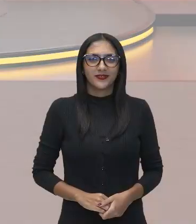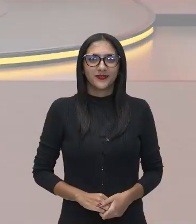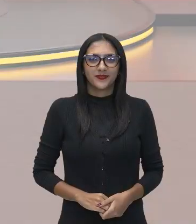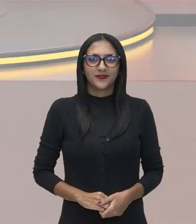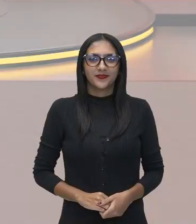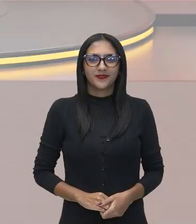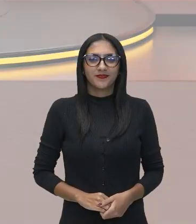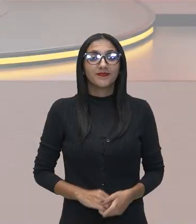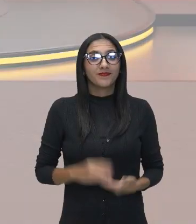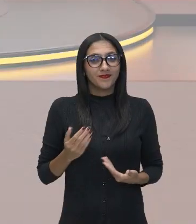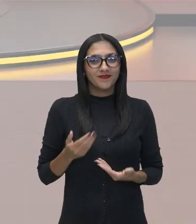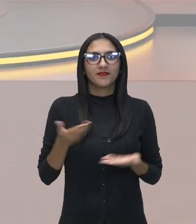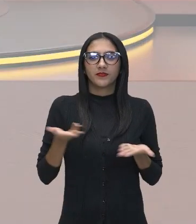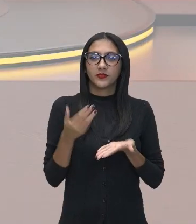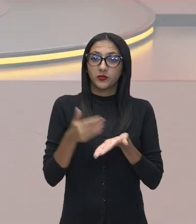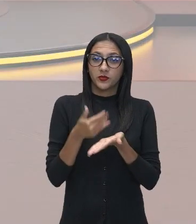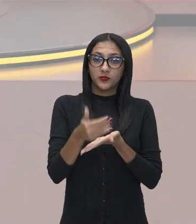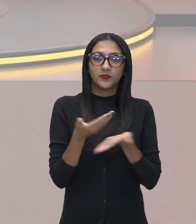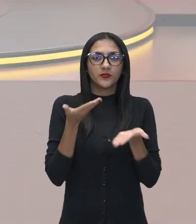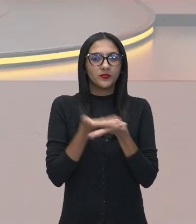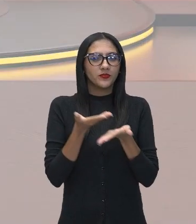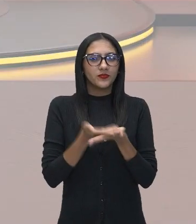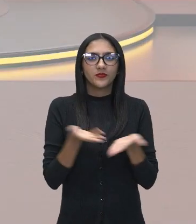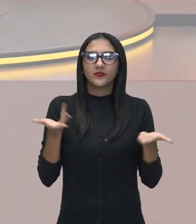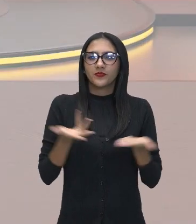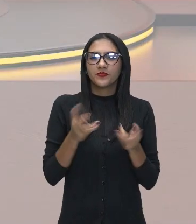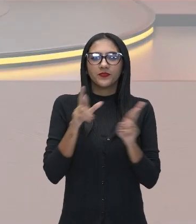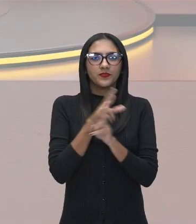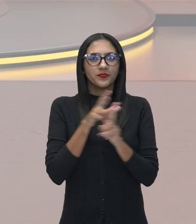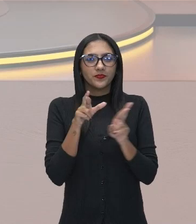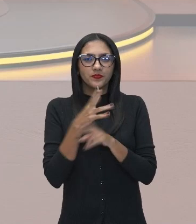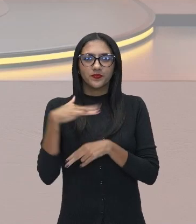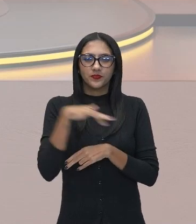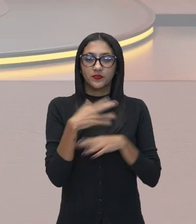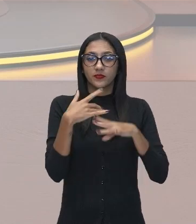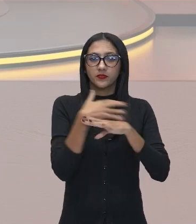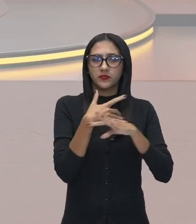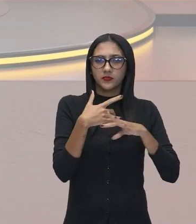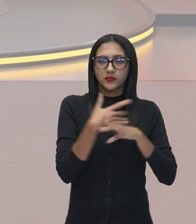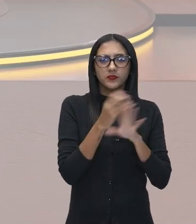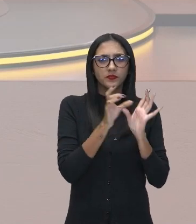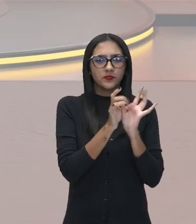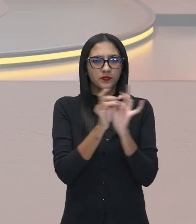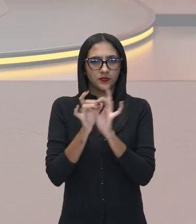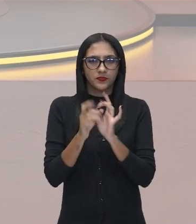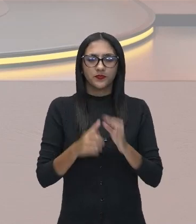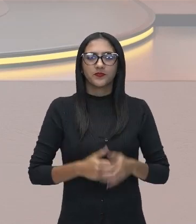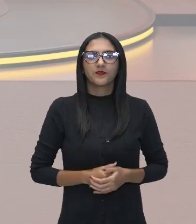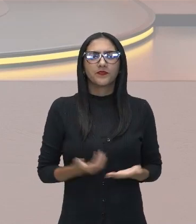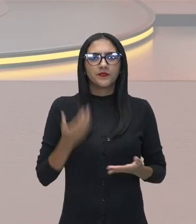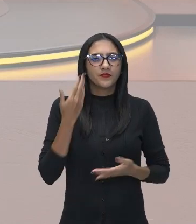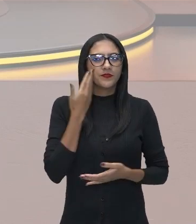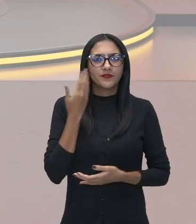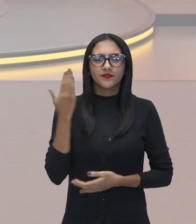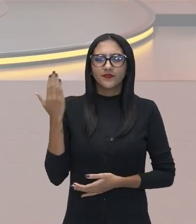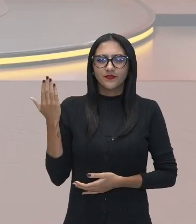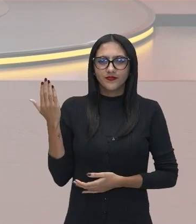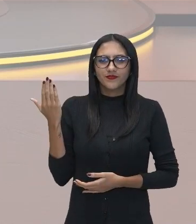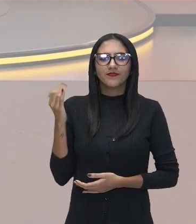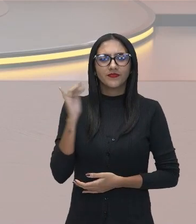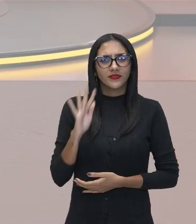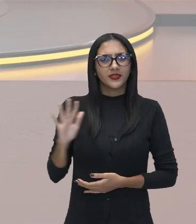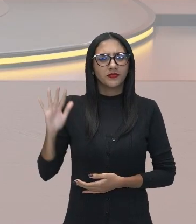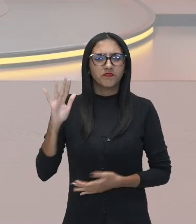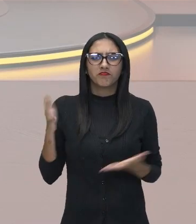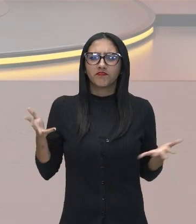Vamos lá então, gente. Vejam só, vamos falar um pouco sobre redes urbanas, não é isso? E as cidades. E aí observem aqui essa imagem maravilhosa que